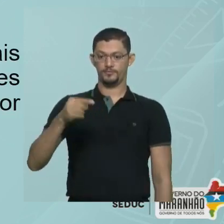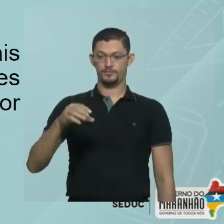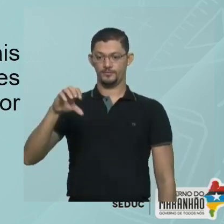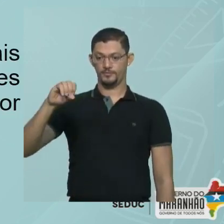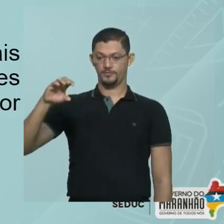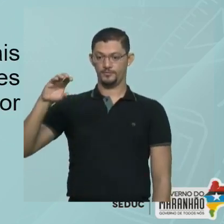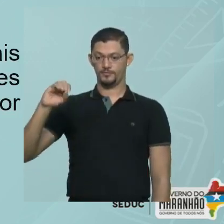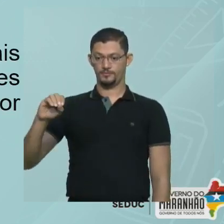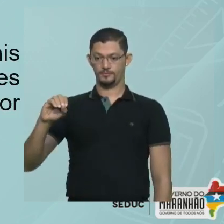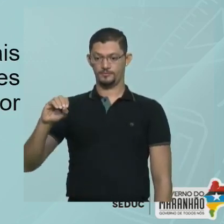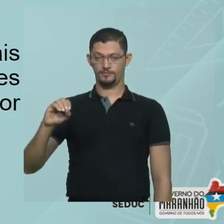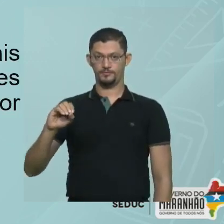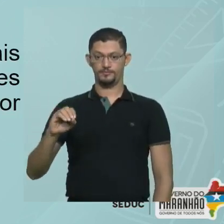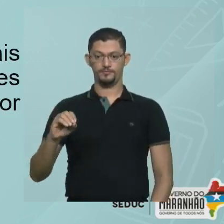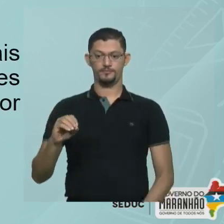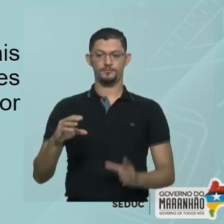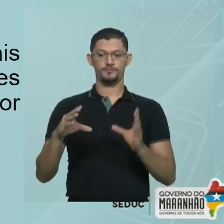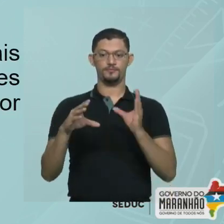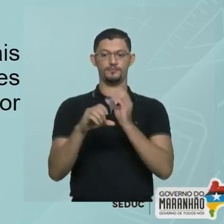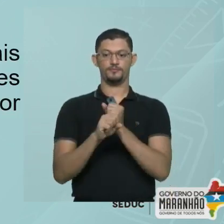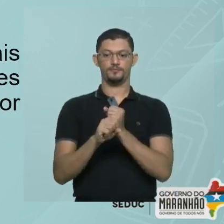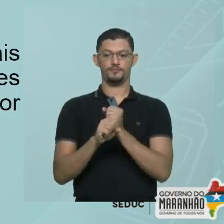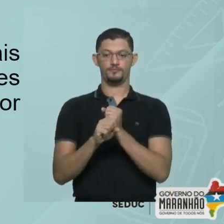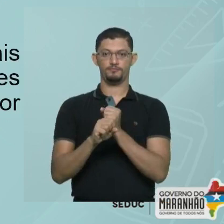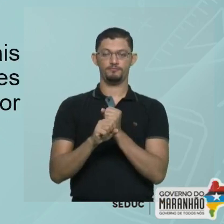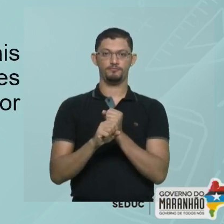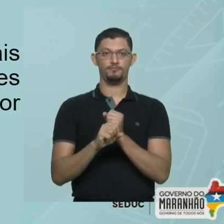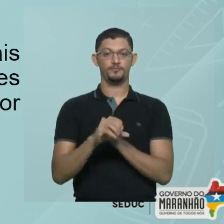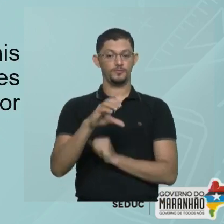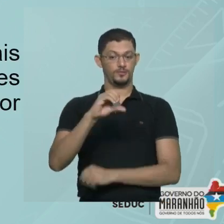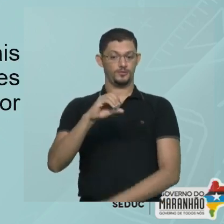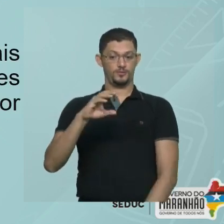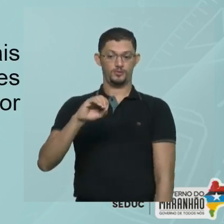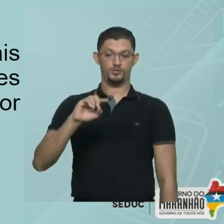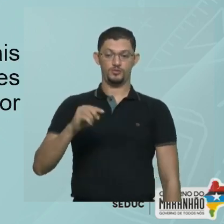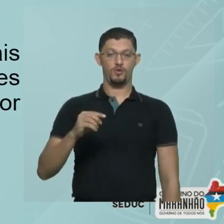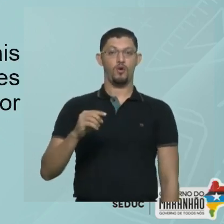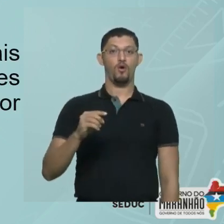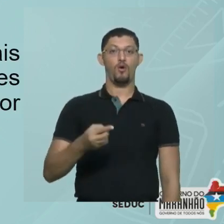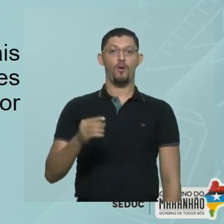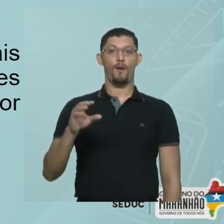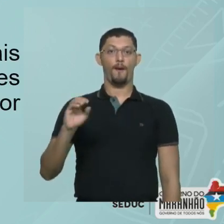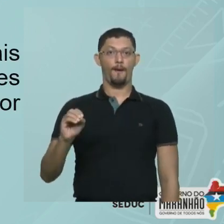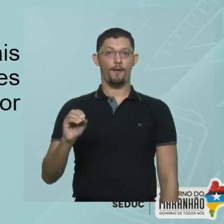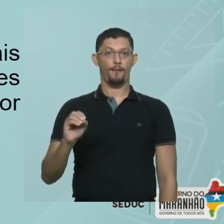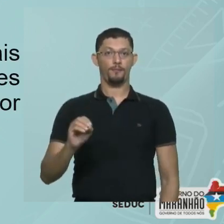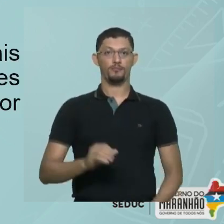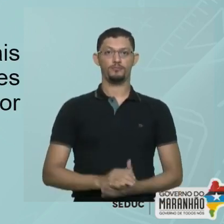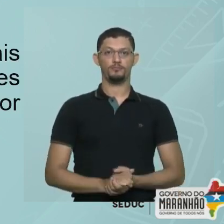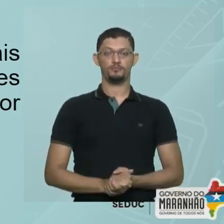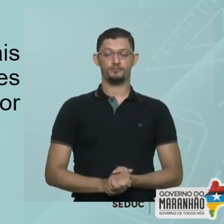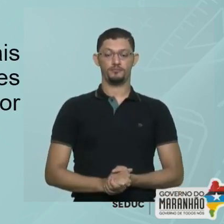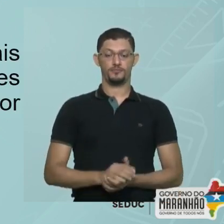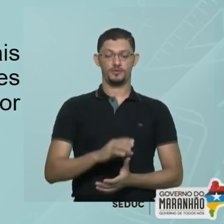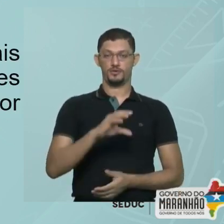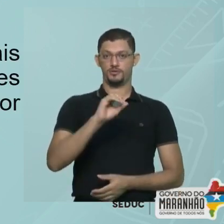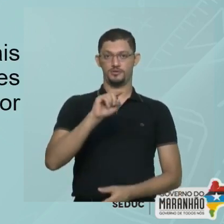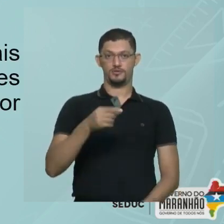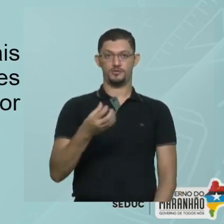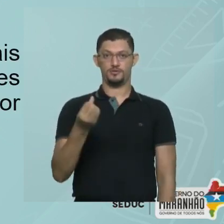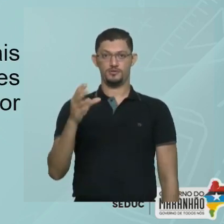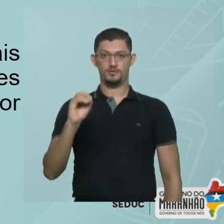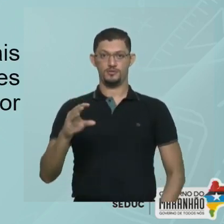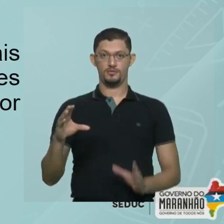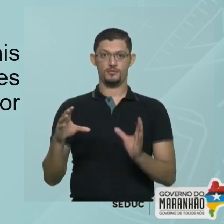0,90 vezes 0,100, né? 1 menos 0,10 é 0,90. 1 menos 0,40, 0,60.